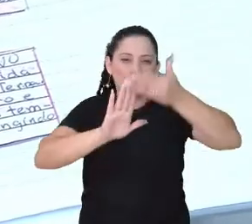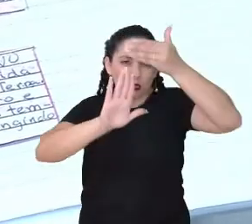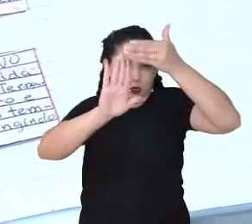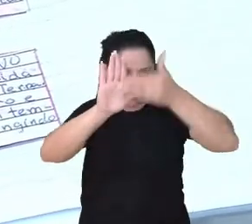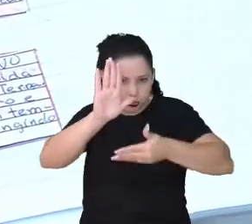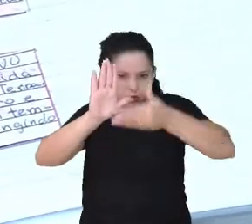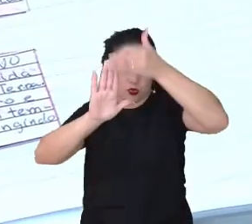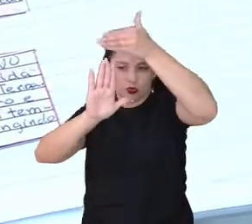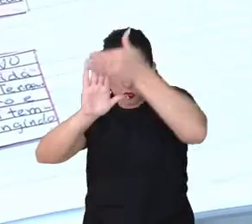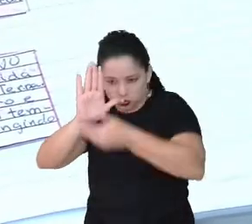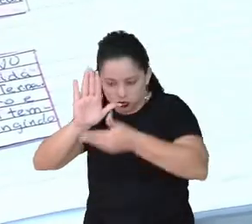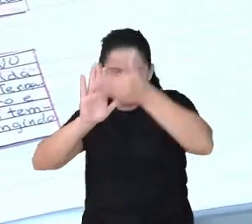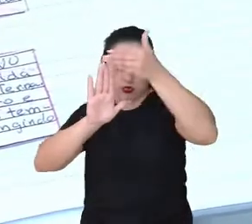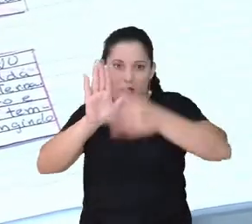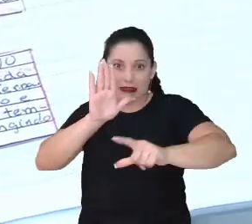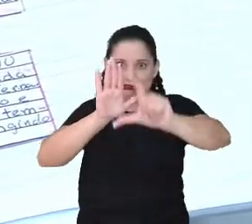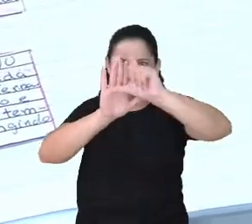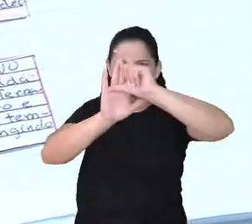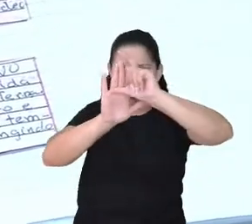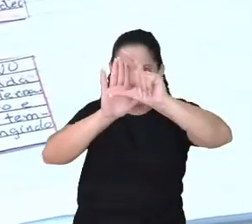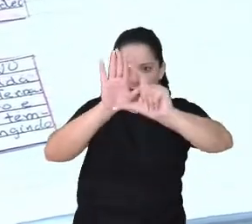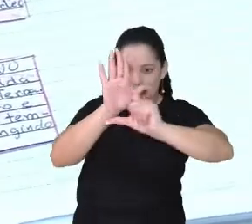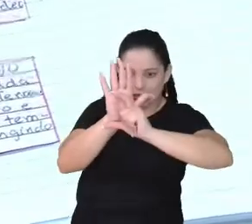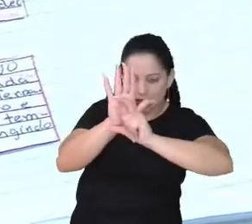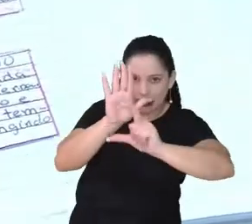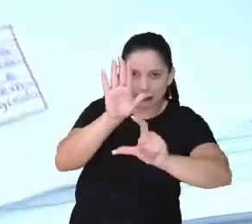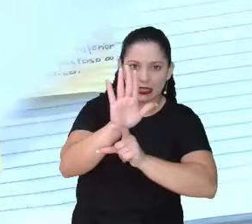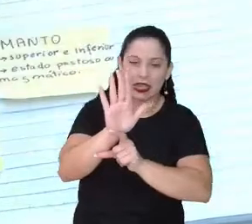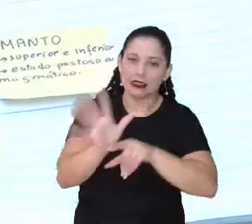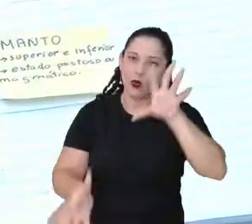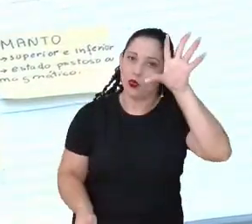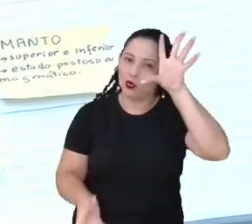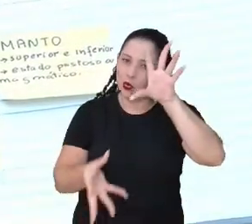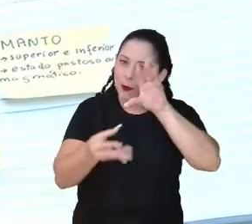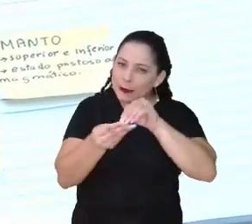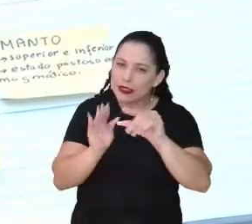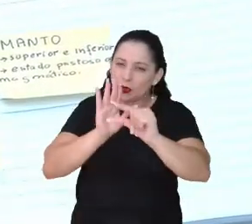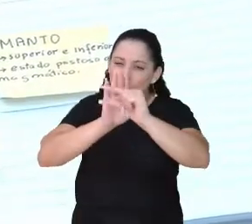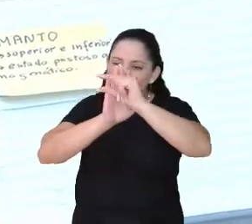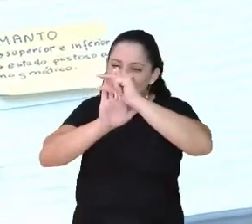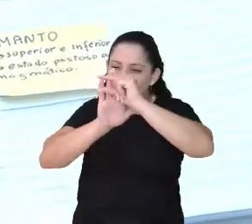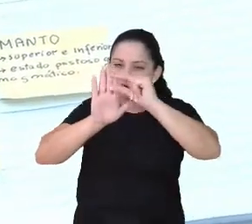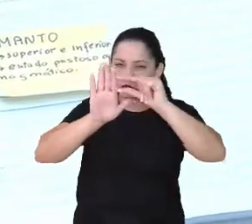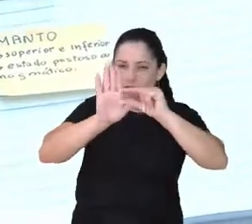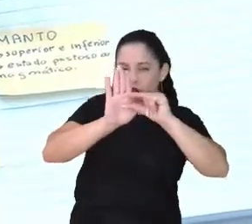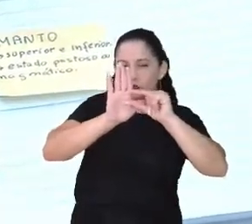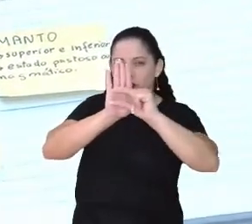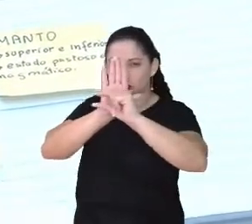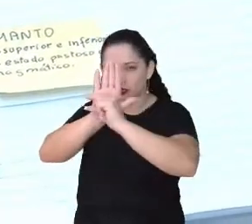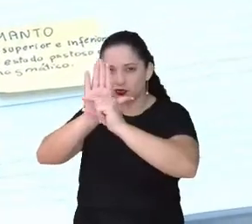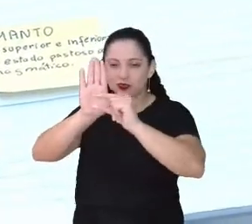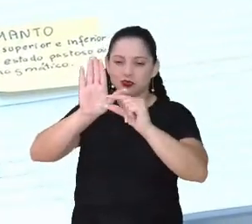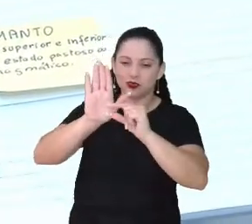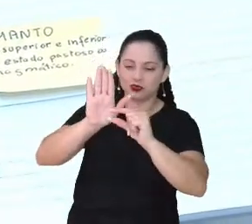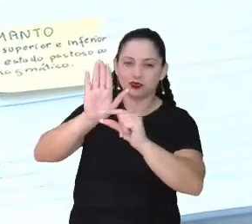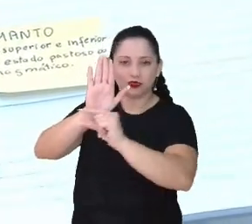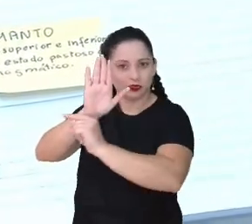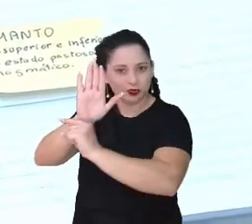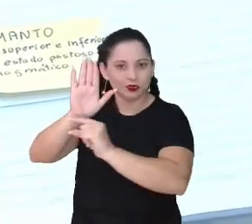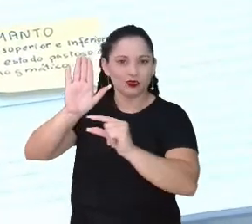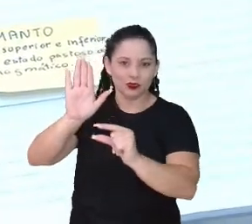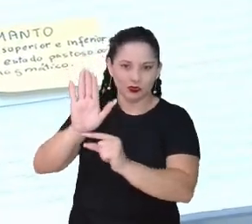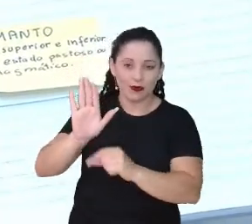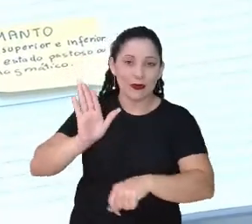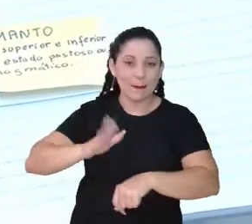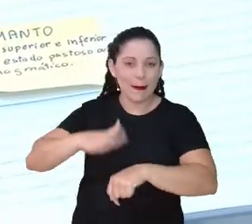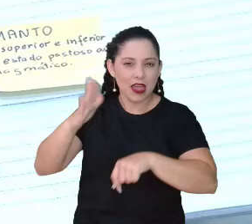Adriana deu aquela dica de frases curtas, eu rapidinho refiz e coloquei aqui informações